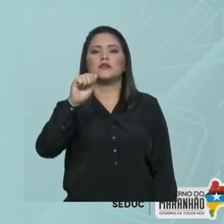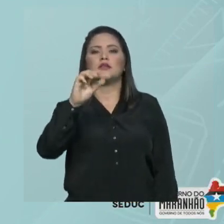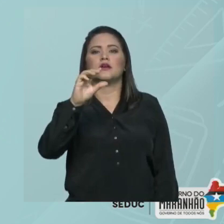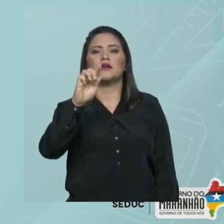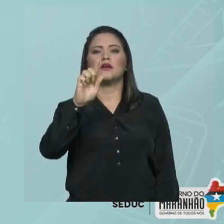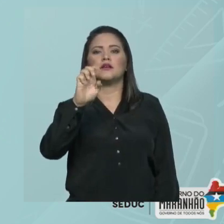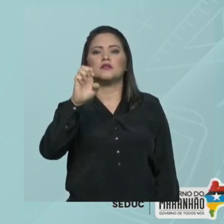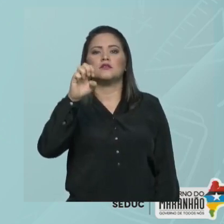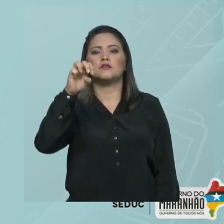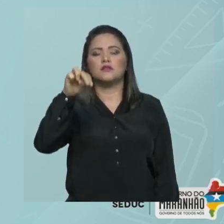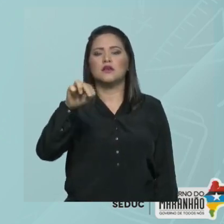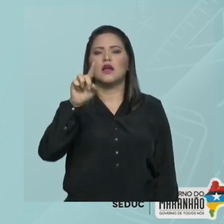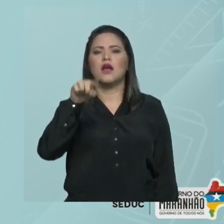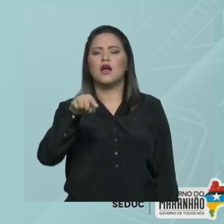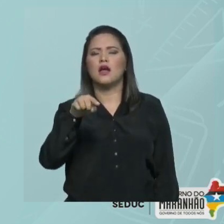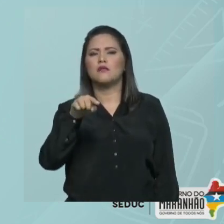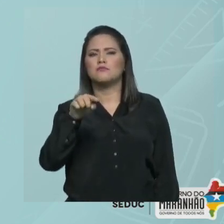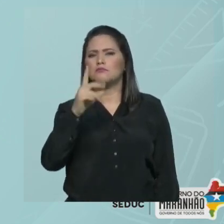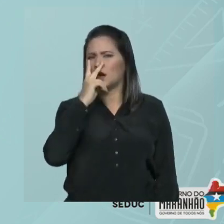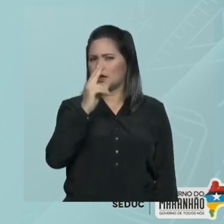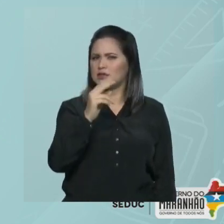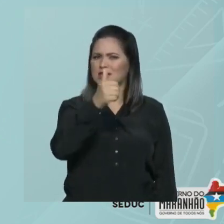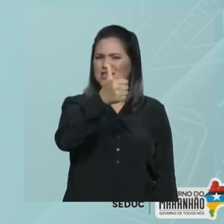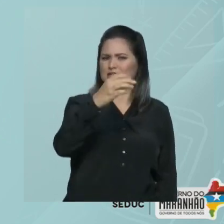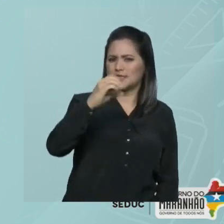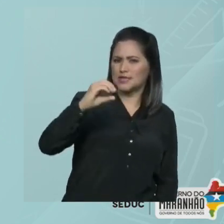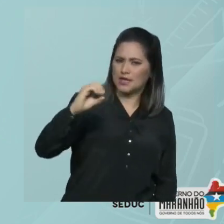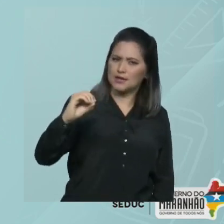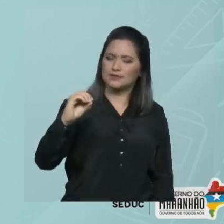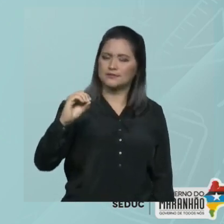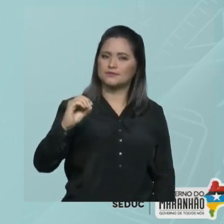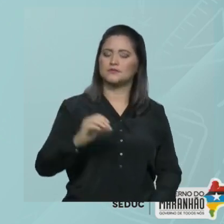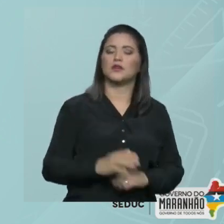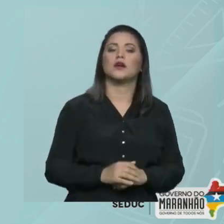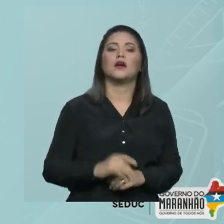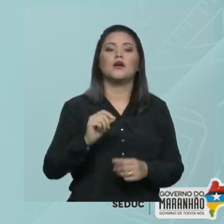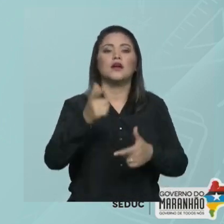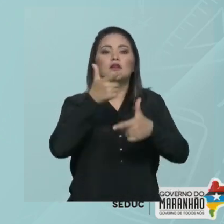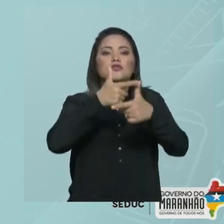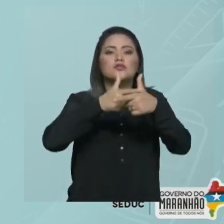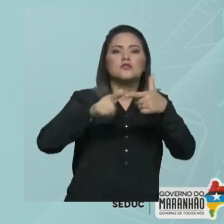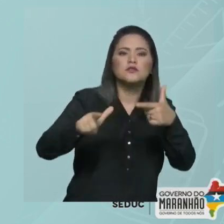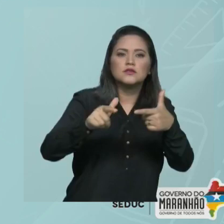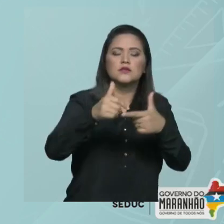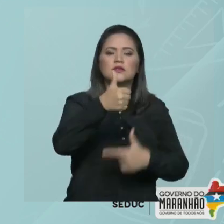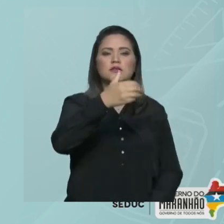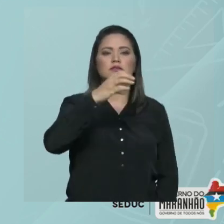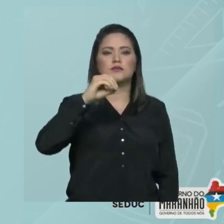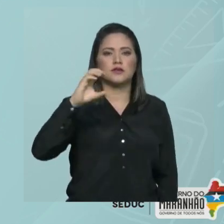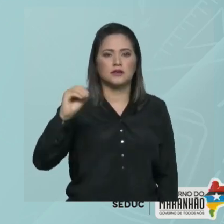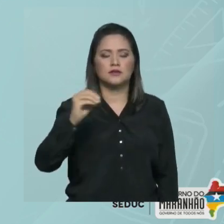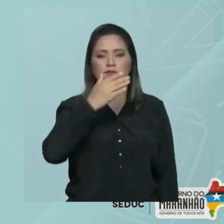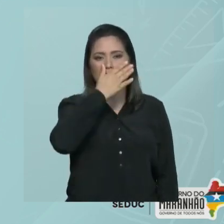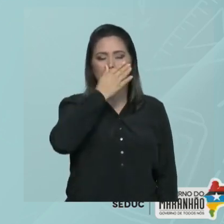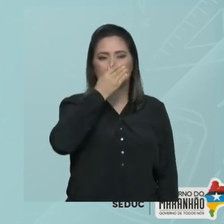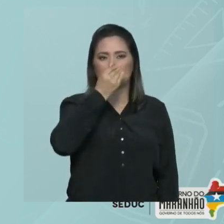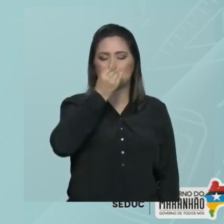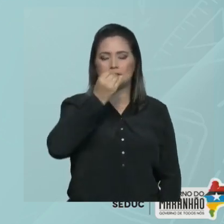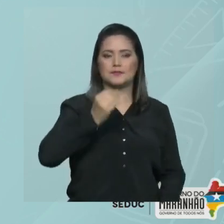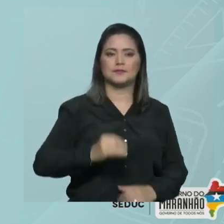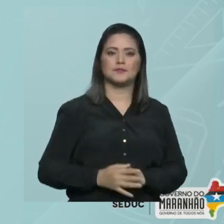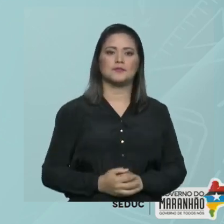100. Porcentagem vai ser o quê? Divisão por 100. E aí, na definição, a gente tem